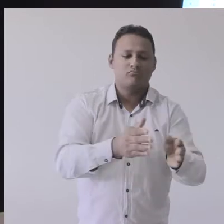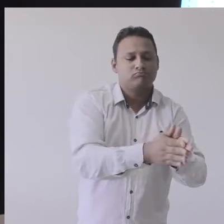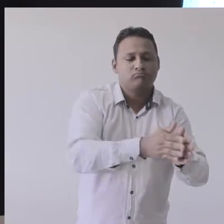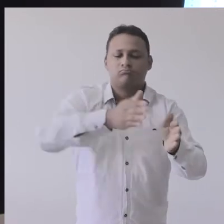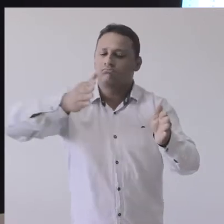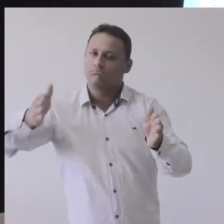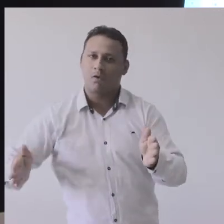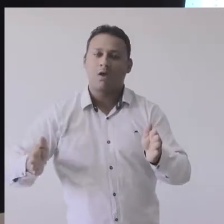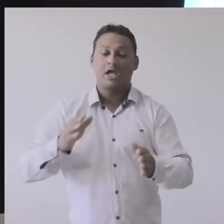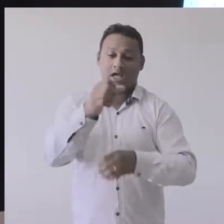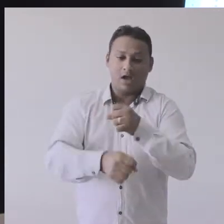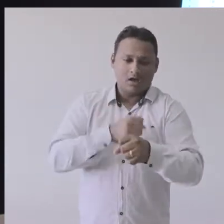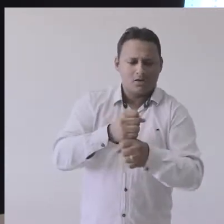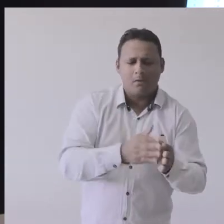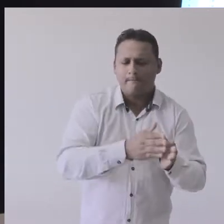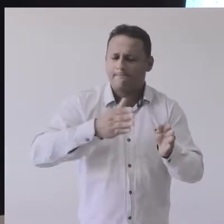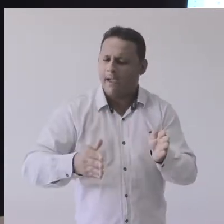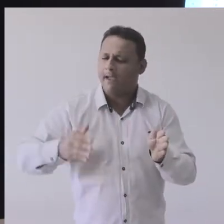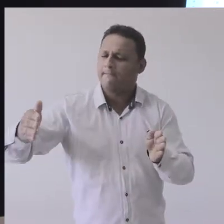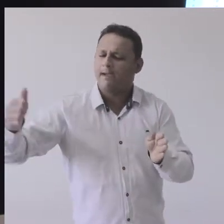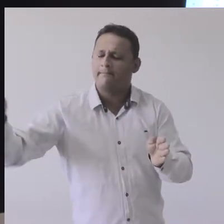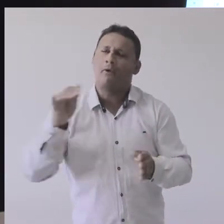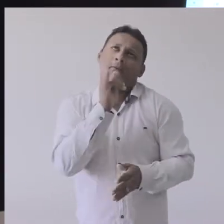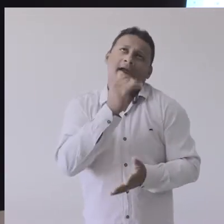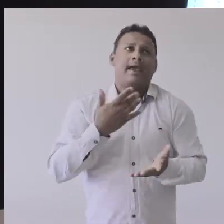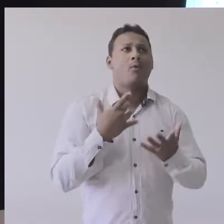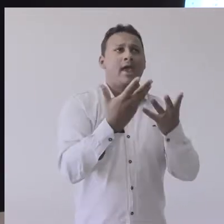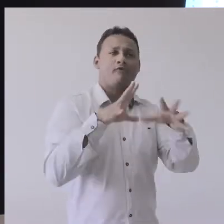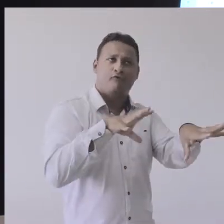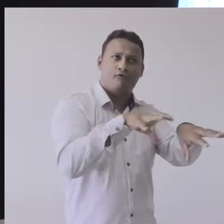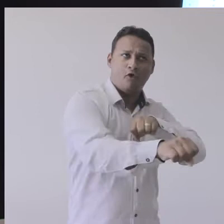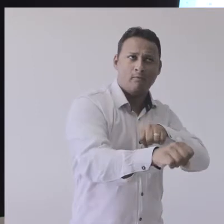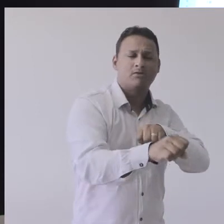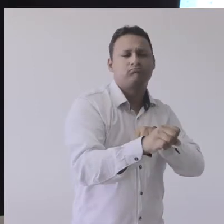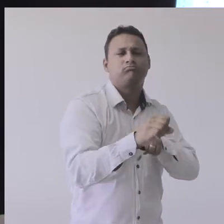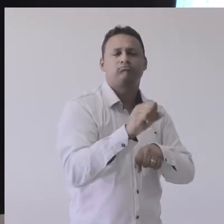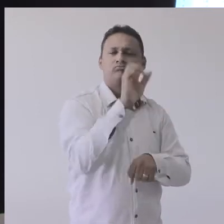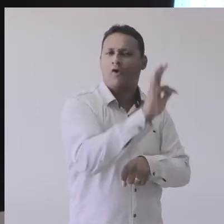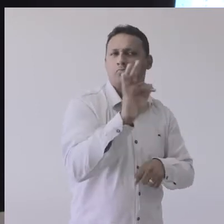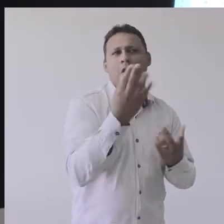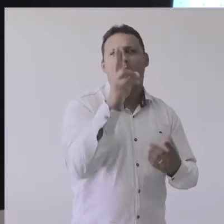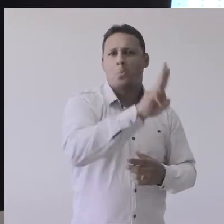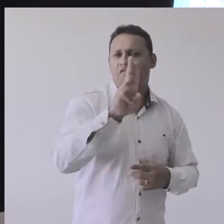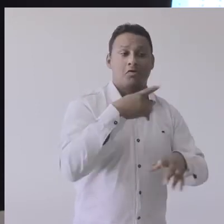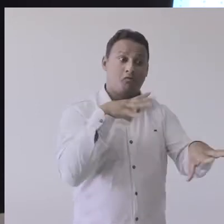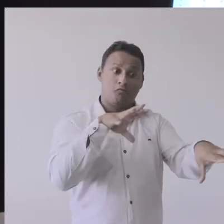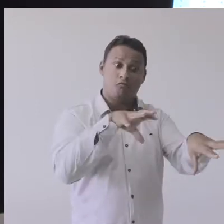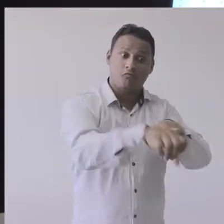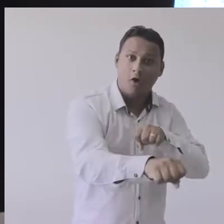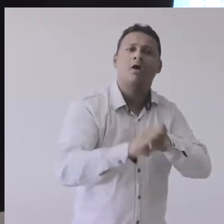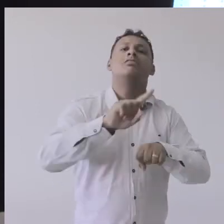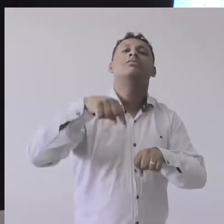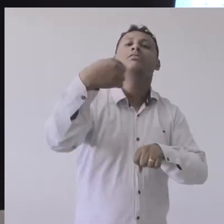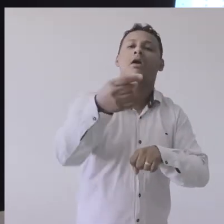que pensar, meu plano é ter um bom emprego depois de me formar no ensino superior. Beleza, esse é o meu objetivo central, mas eu tenho que colocar alguns objetivos